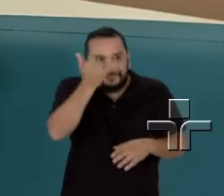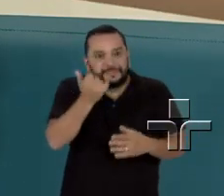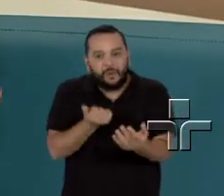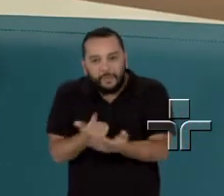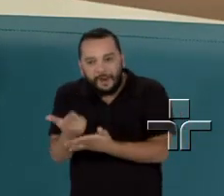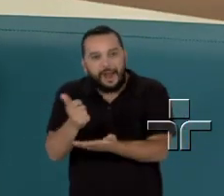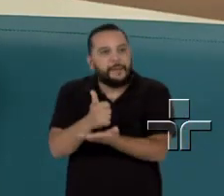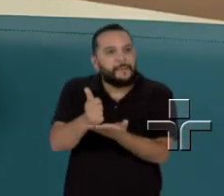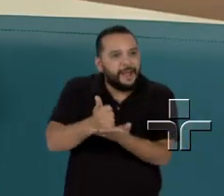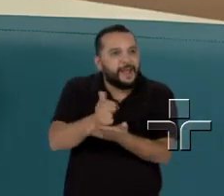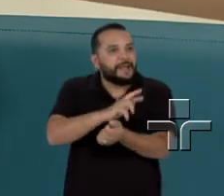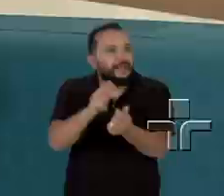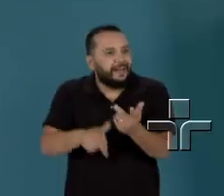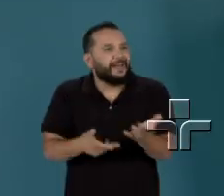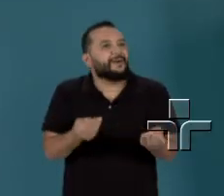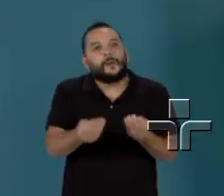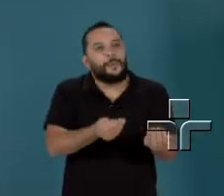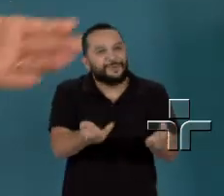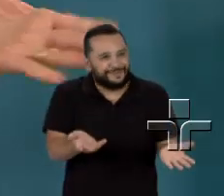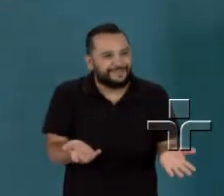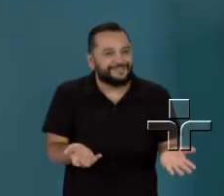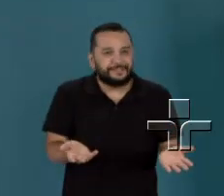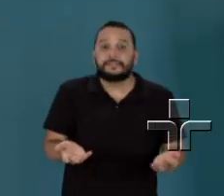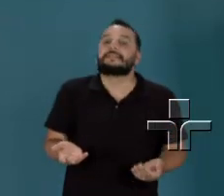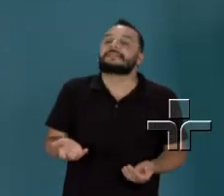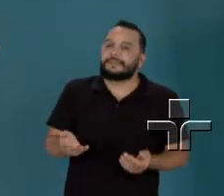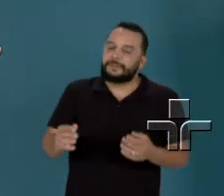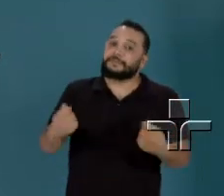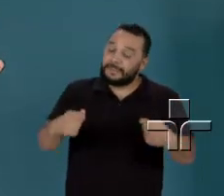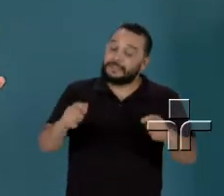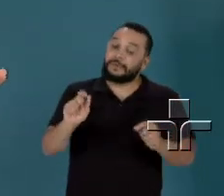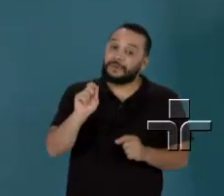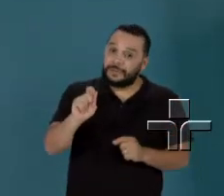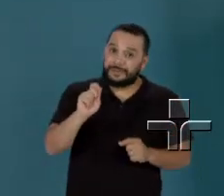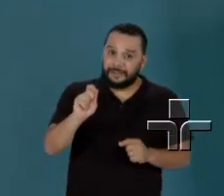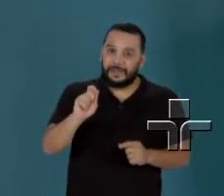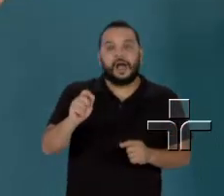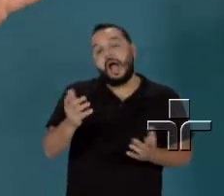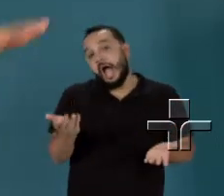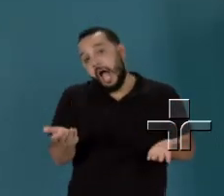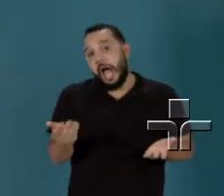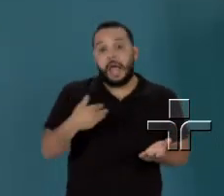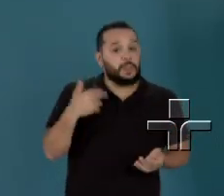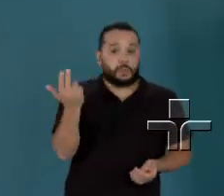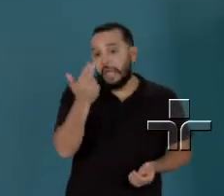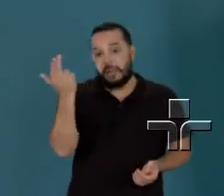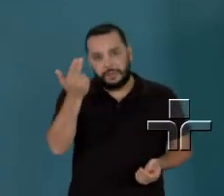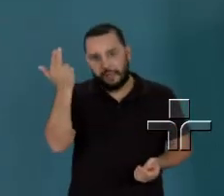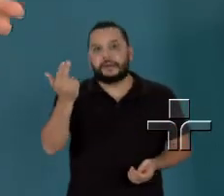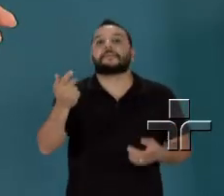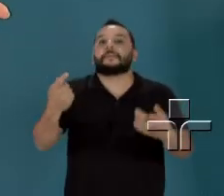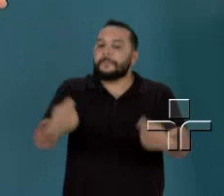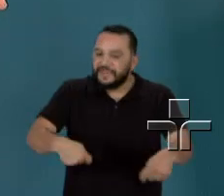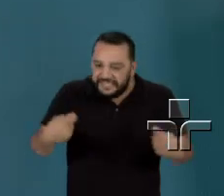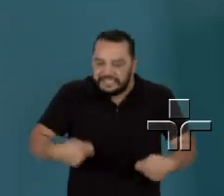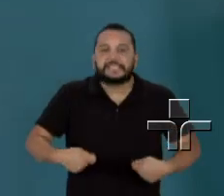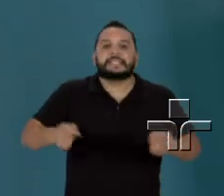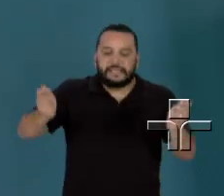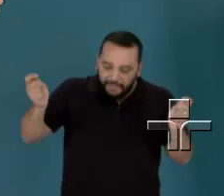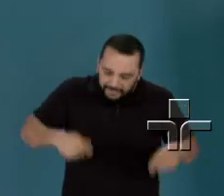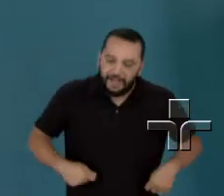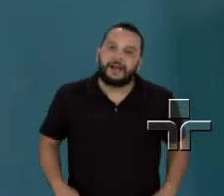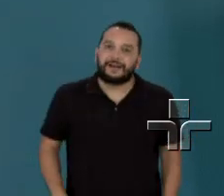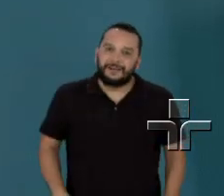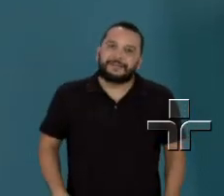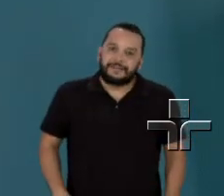para essas mulheres que administram as caras pois é primeiro uma coisa tem que caber na outra nesse negócio fala dá não dá não dá tem que dar né porque